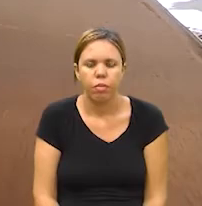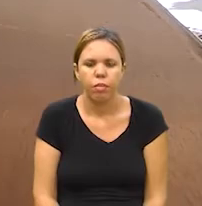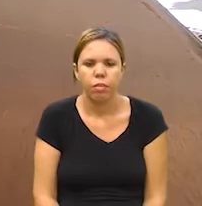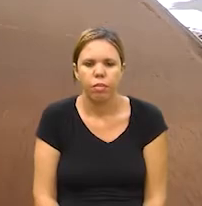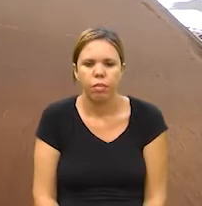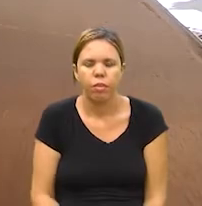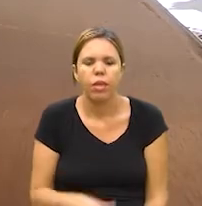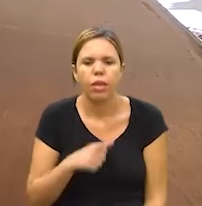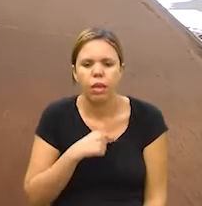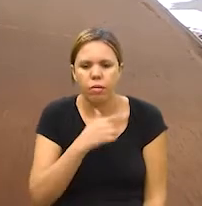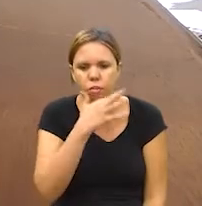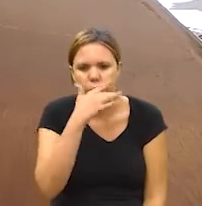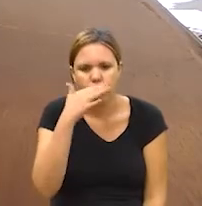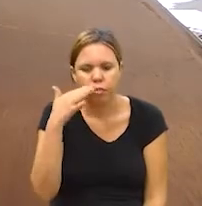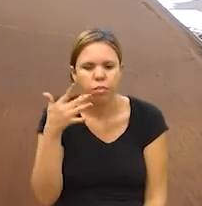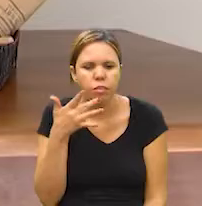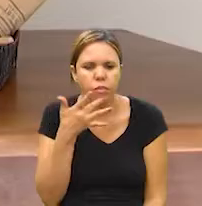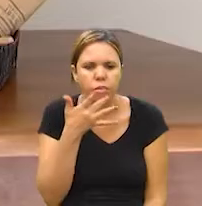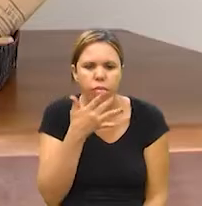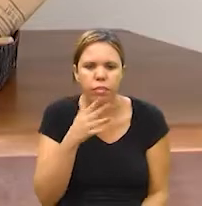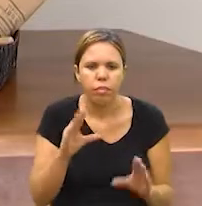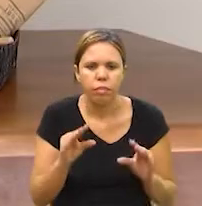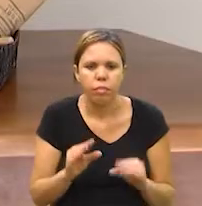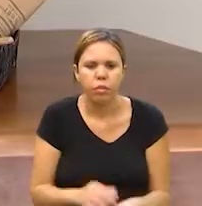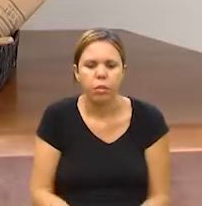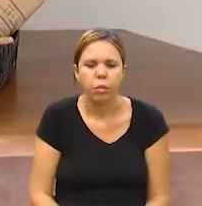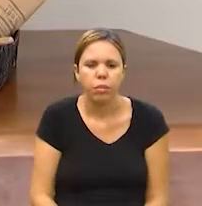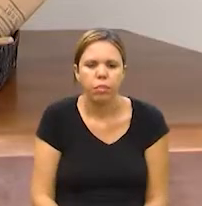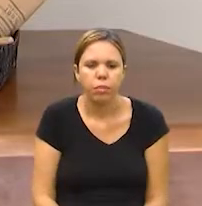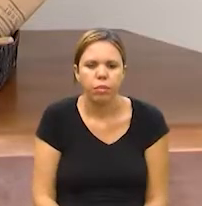Tem um aroma gostoso, um miolo macio.